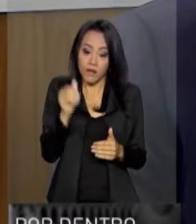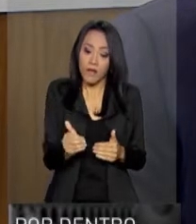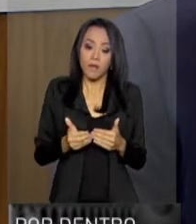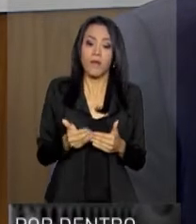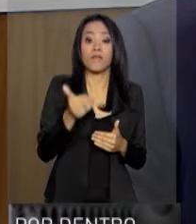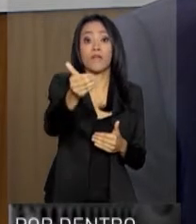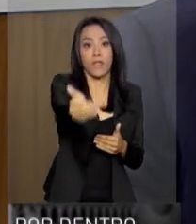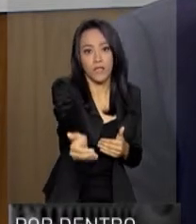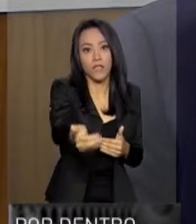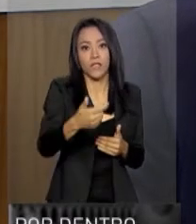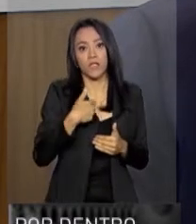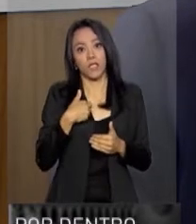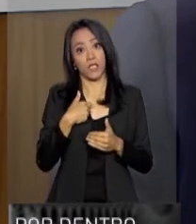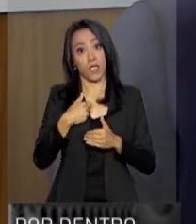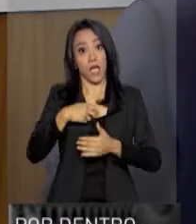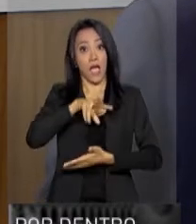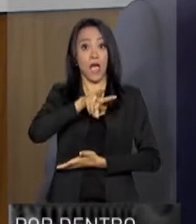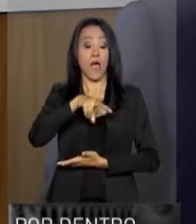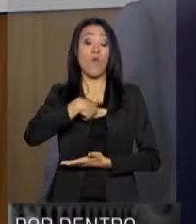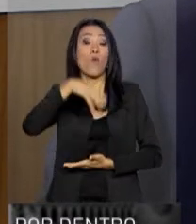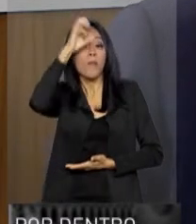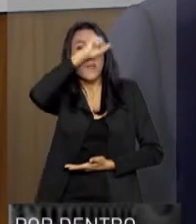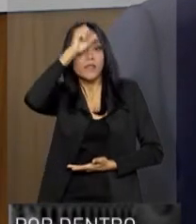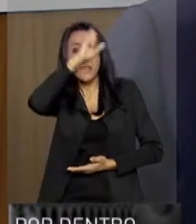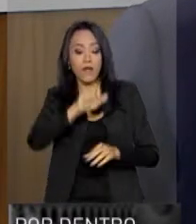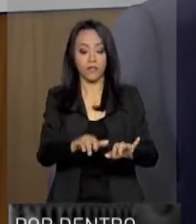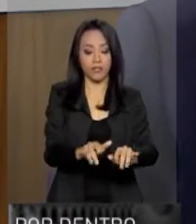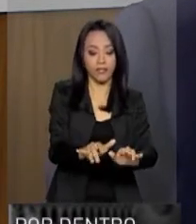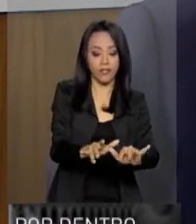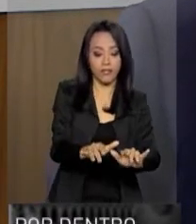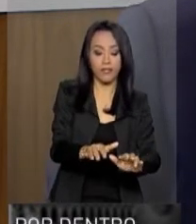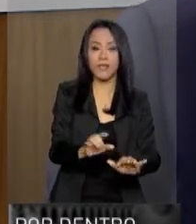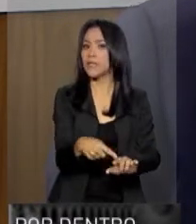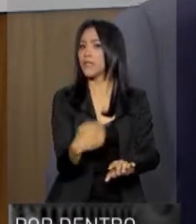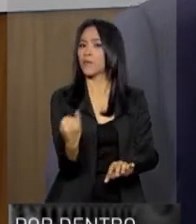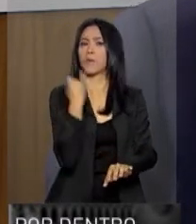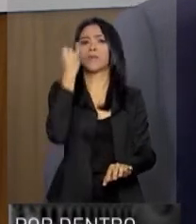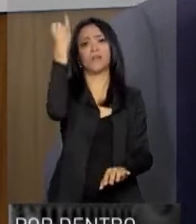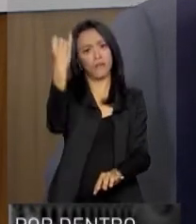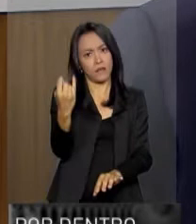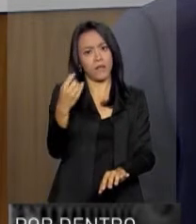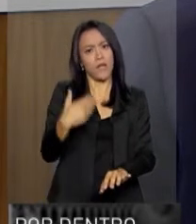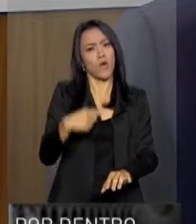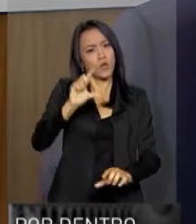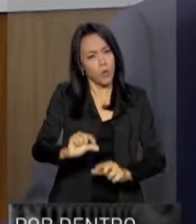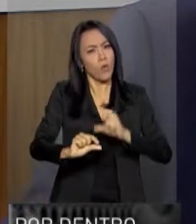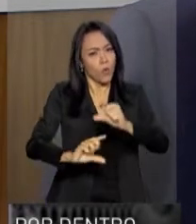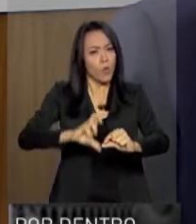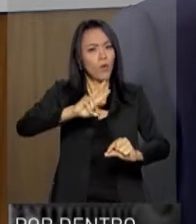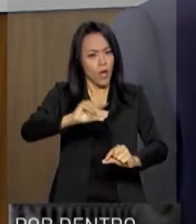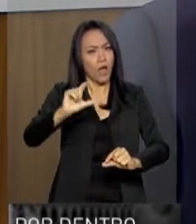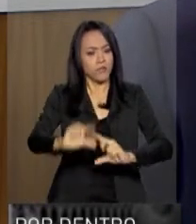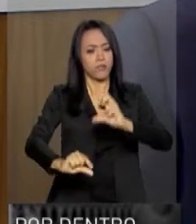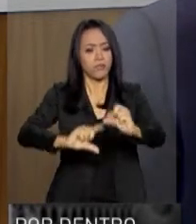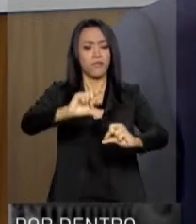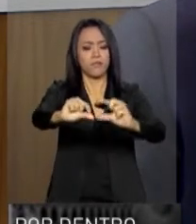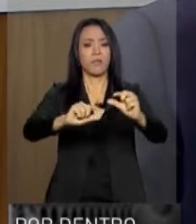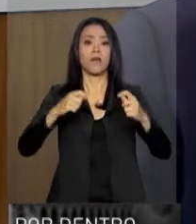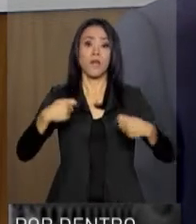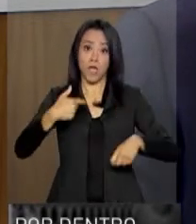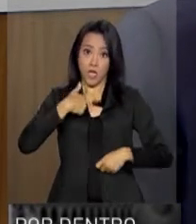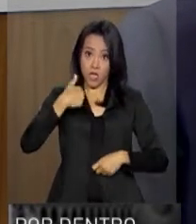que a alfabetização digital é muito importante também é algo gradual mas que deve acontecer eu sou